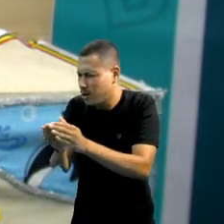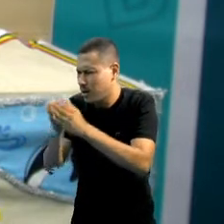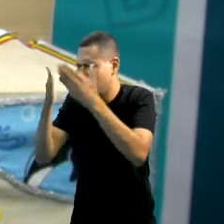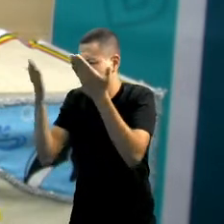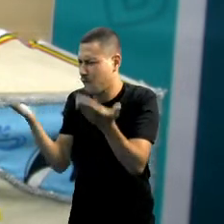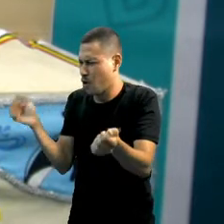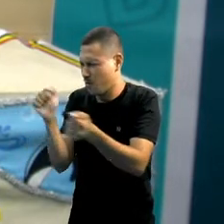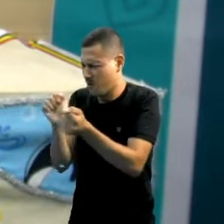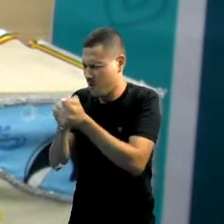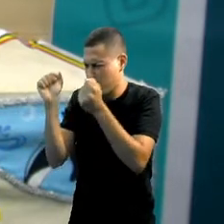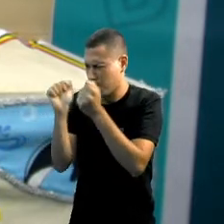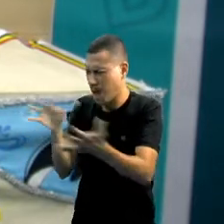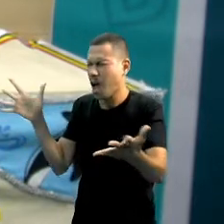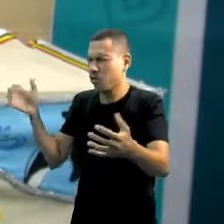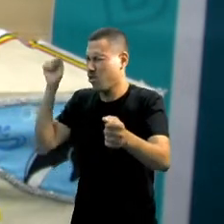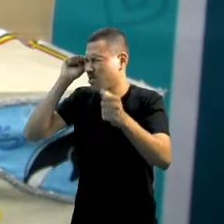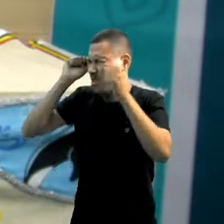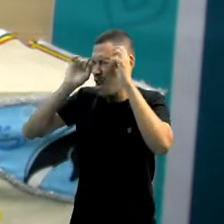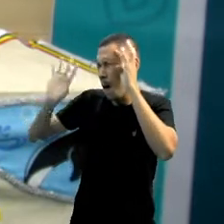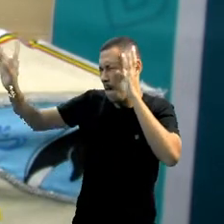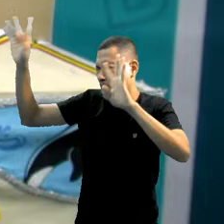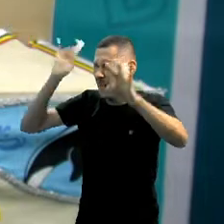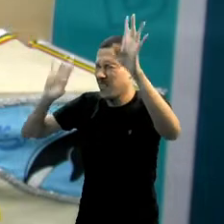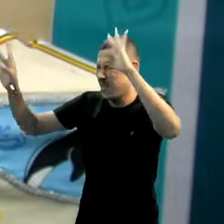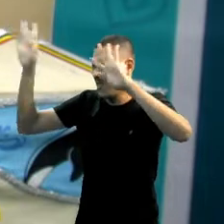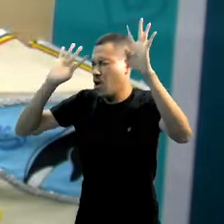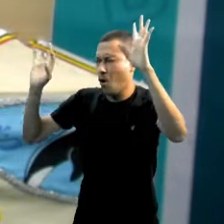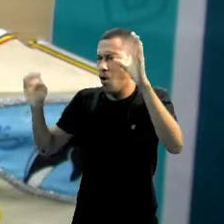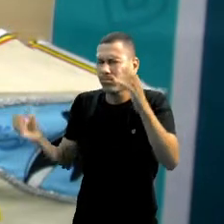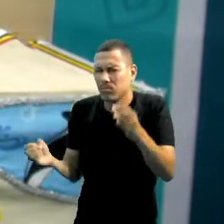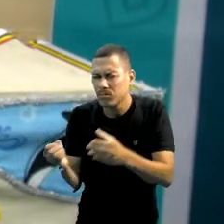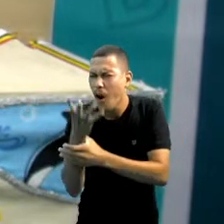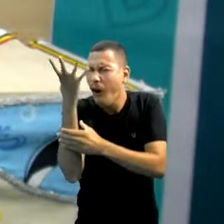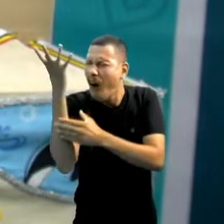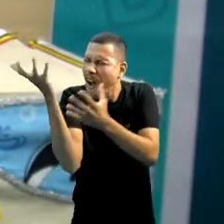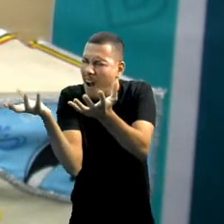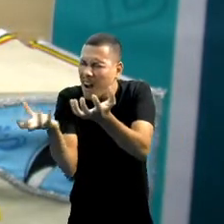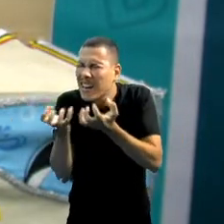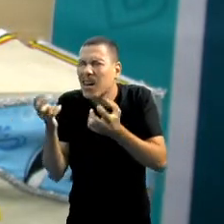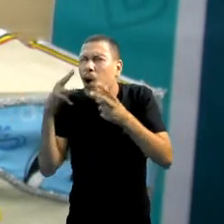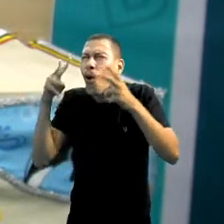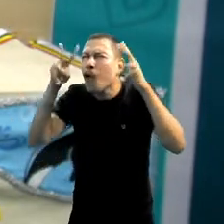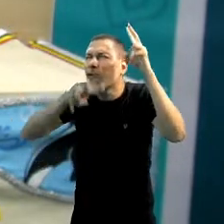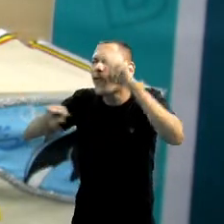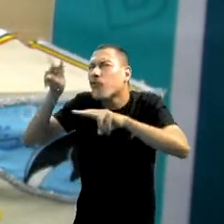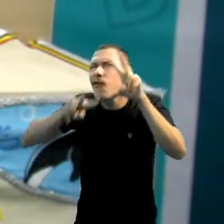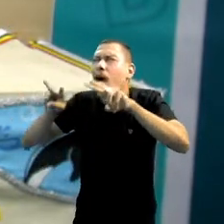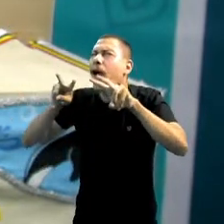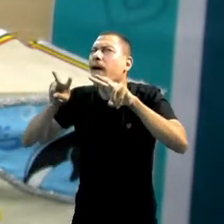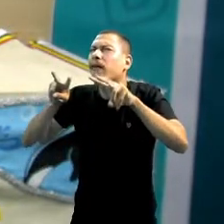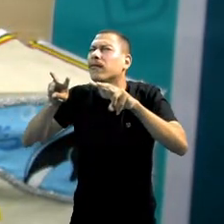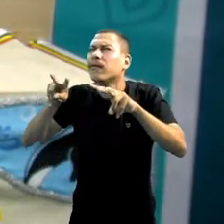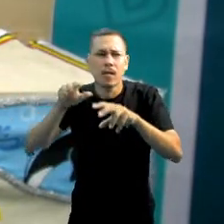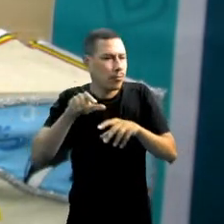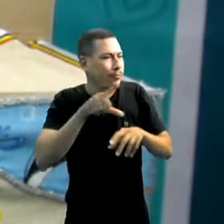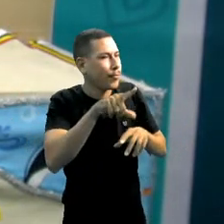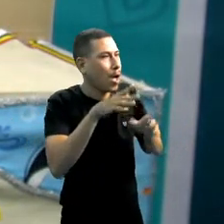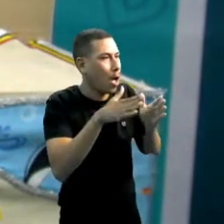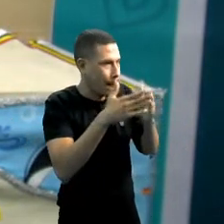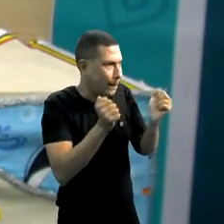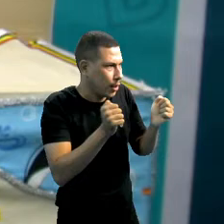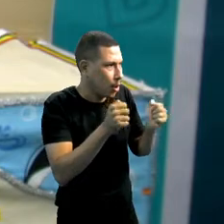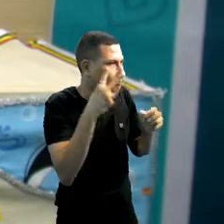que ativa a minha imaginação. Eu quero ver. O que será que ela pediu pra ver?